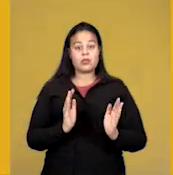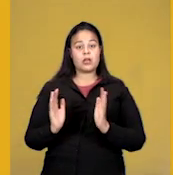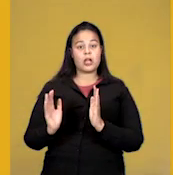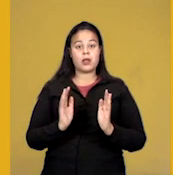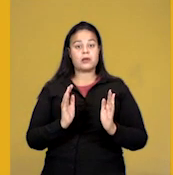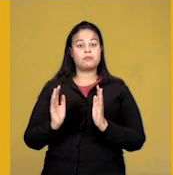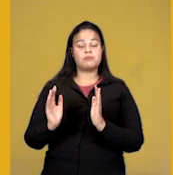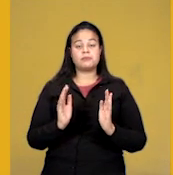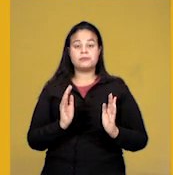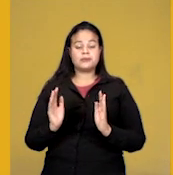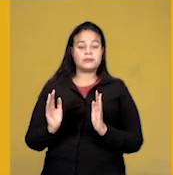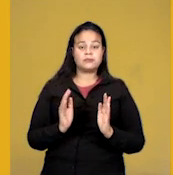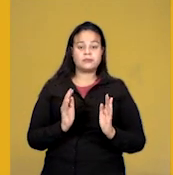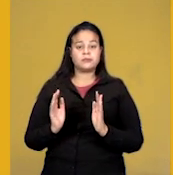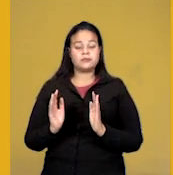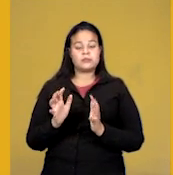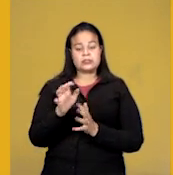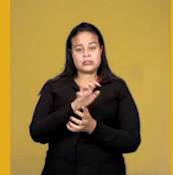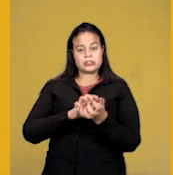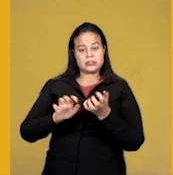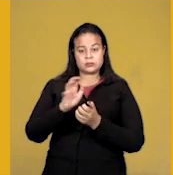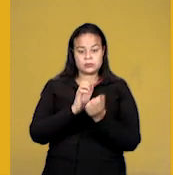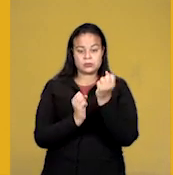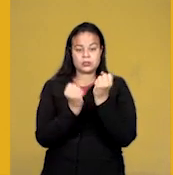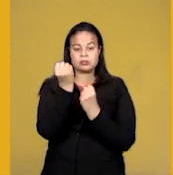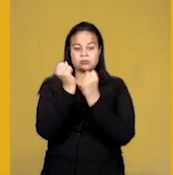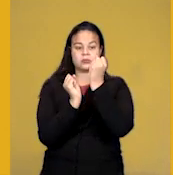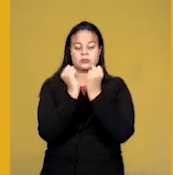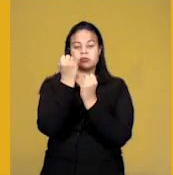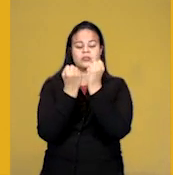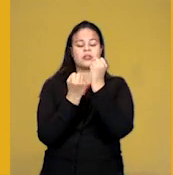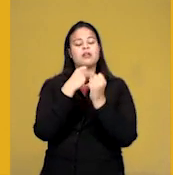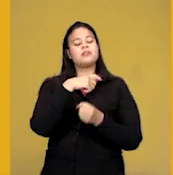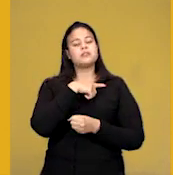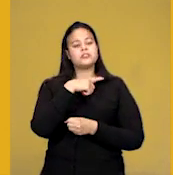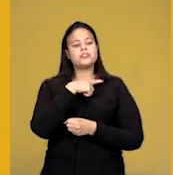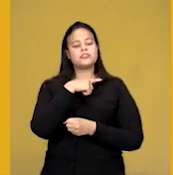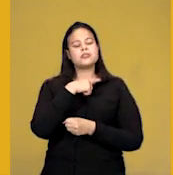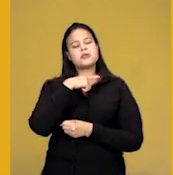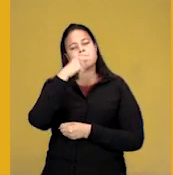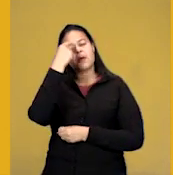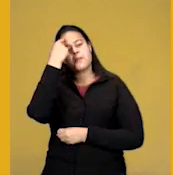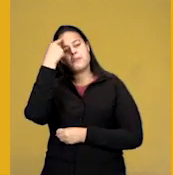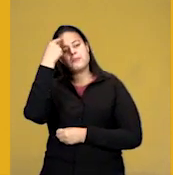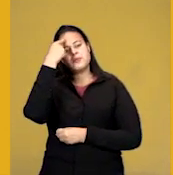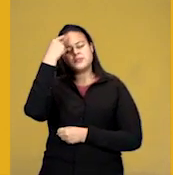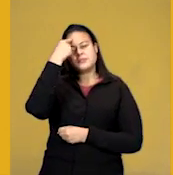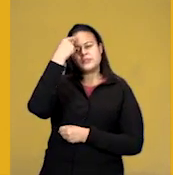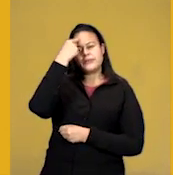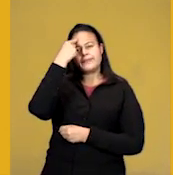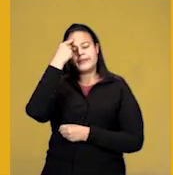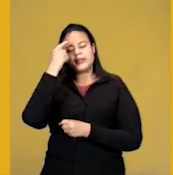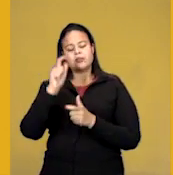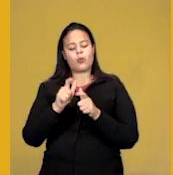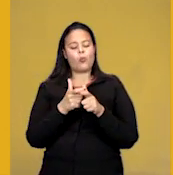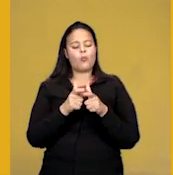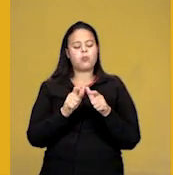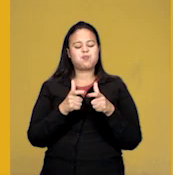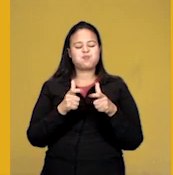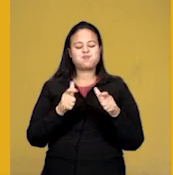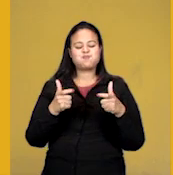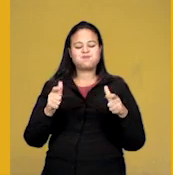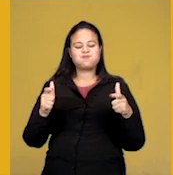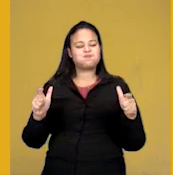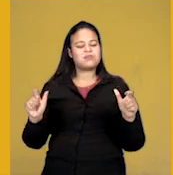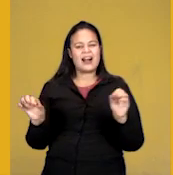momento das revoluções industriais, a gente tinha essa ideia de que os recursos eram